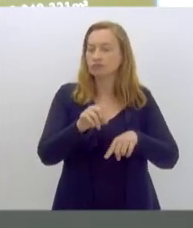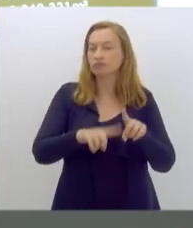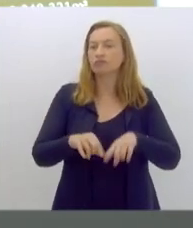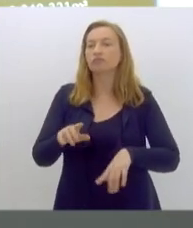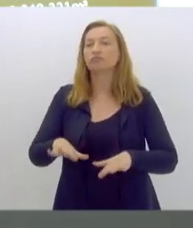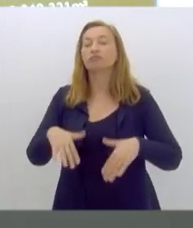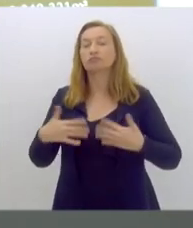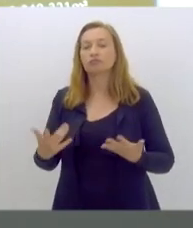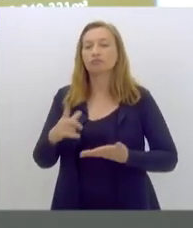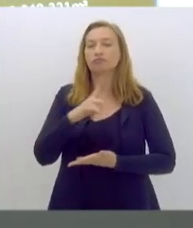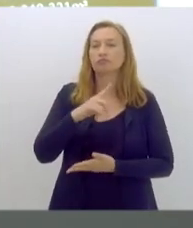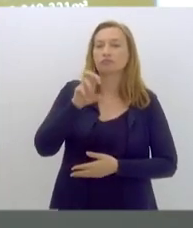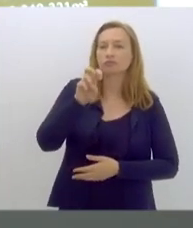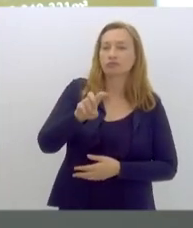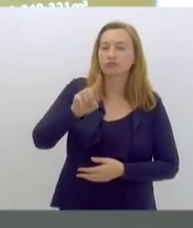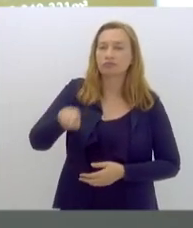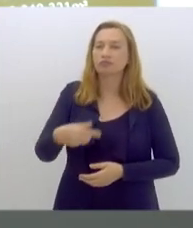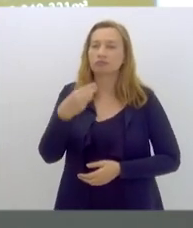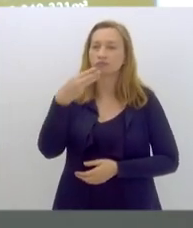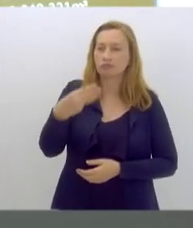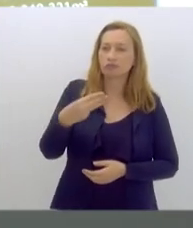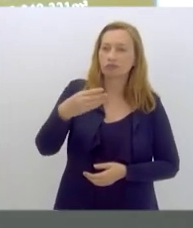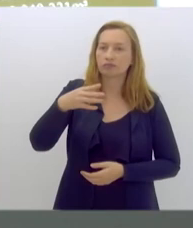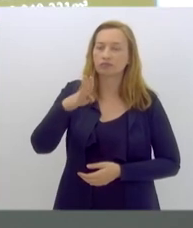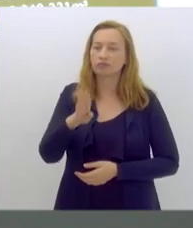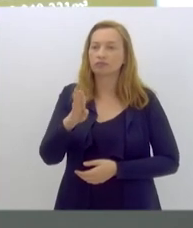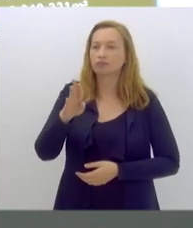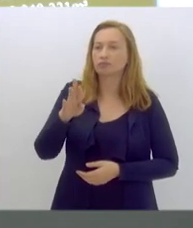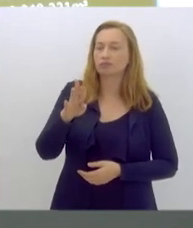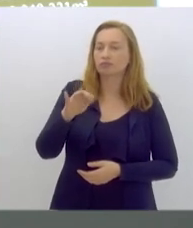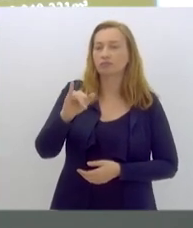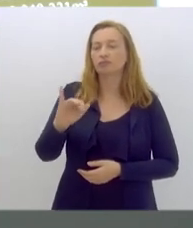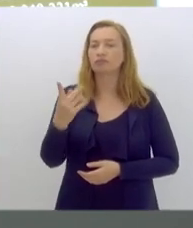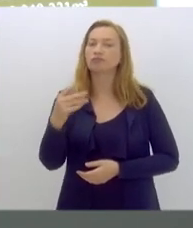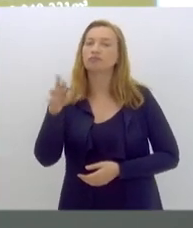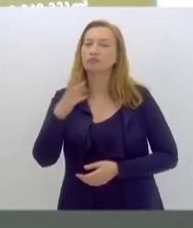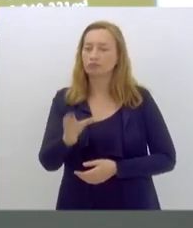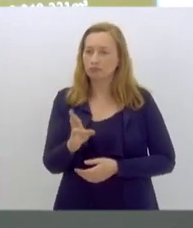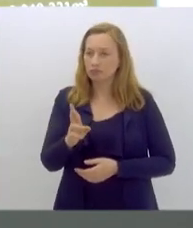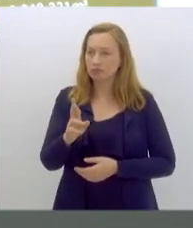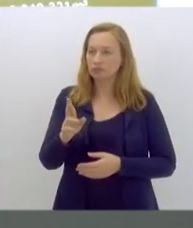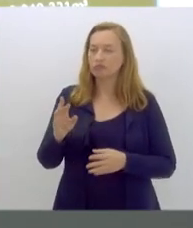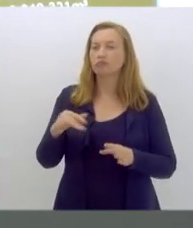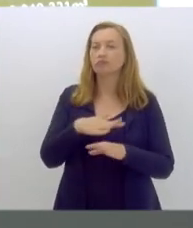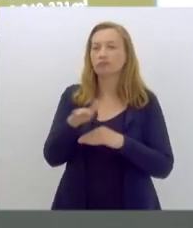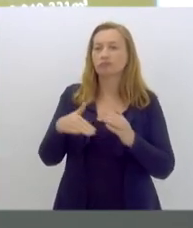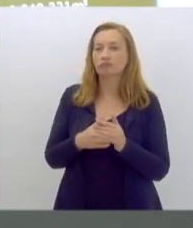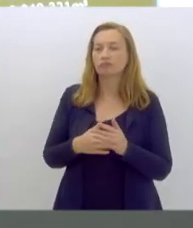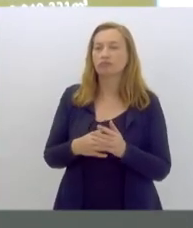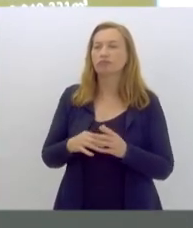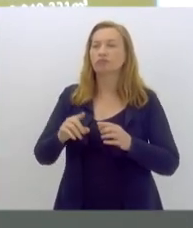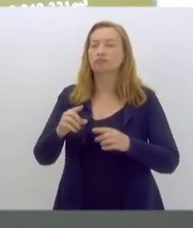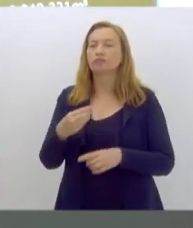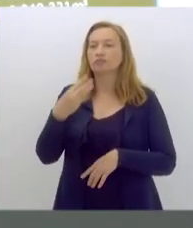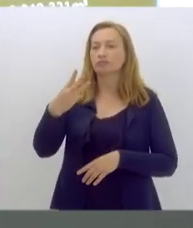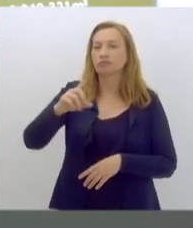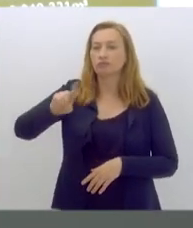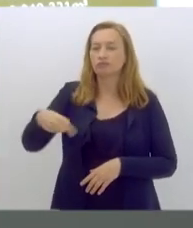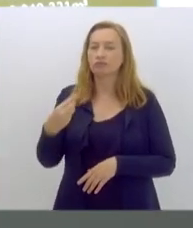tem 5,3 bilhões de reais no total sendo 3,3